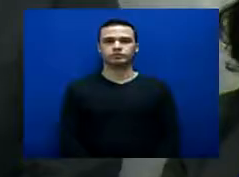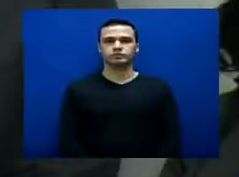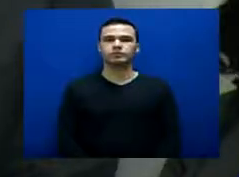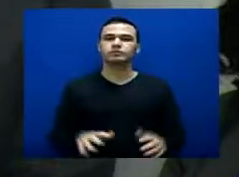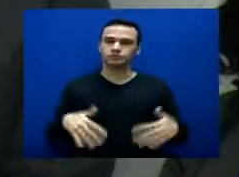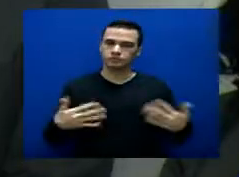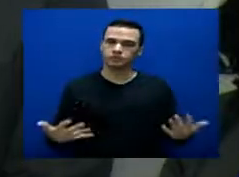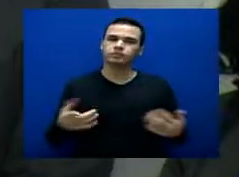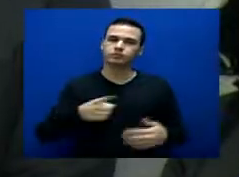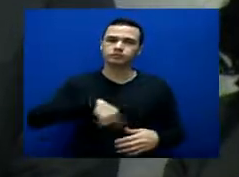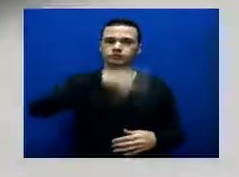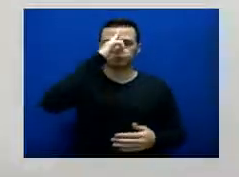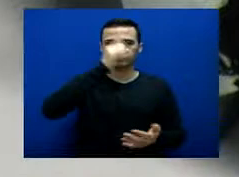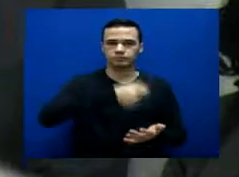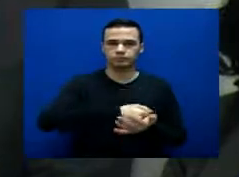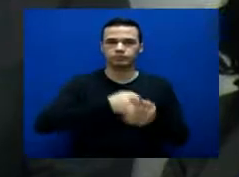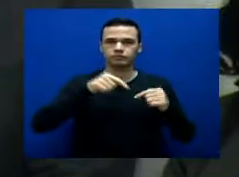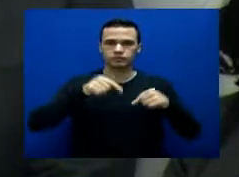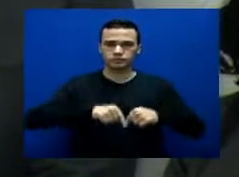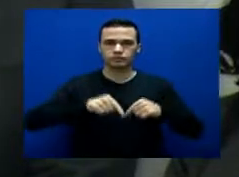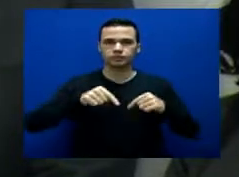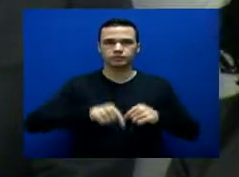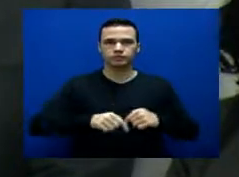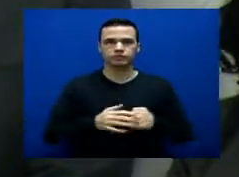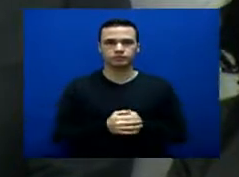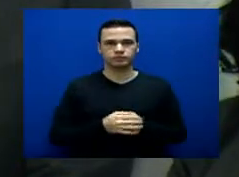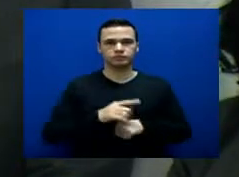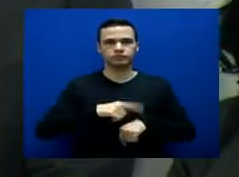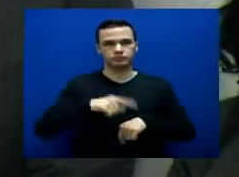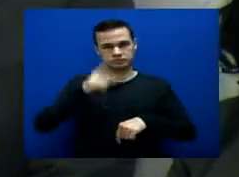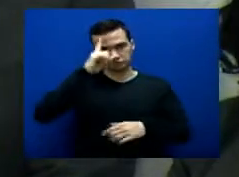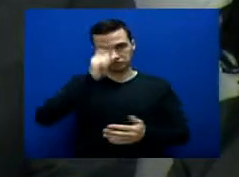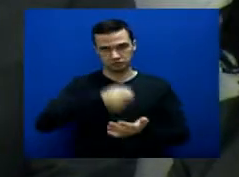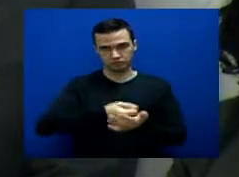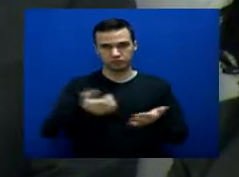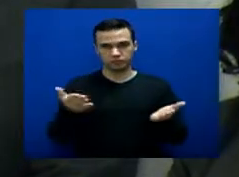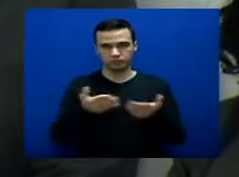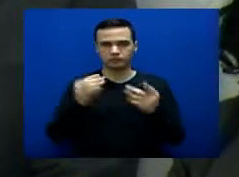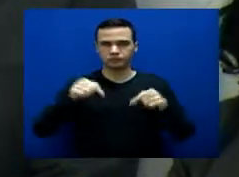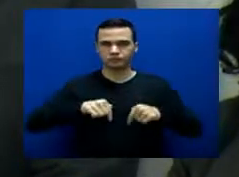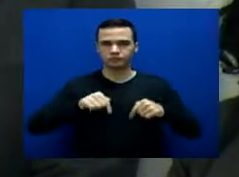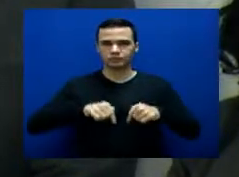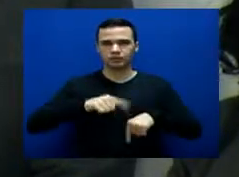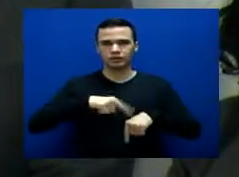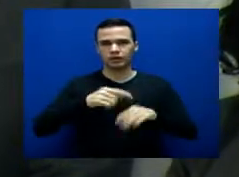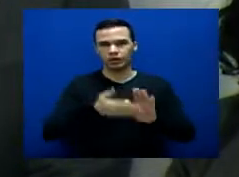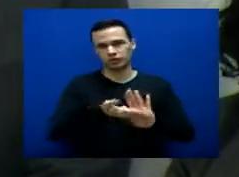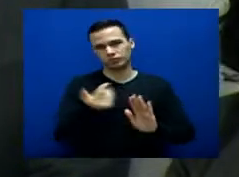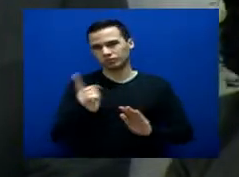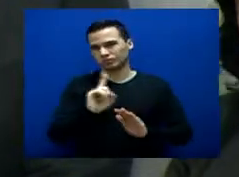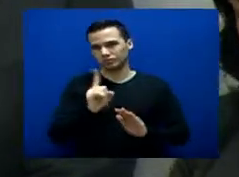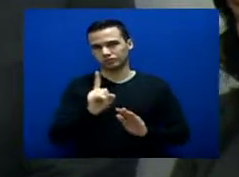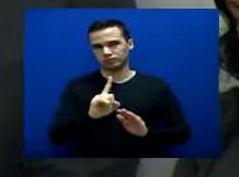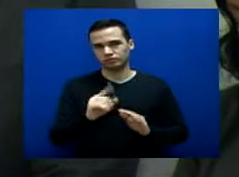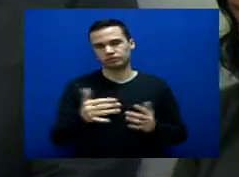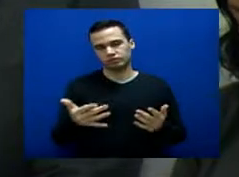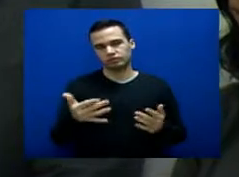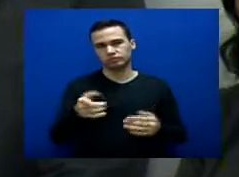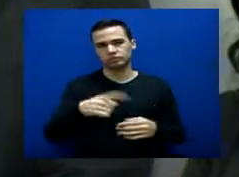Presidente, então vamos colocar em votação aquela minha sugestão, já que não vai retirar a emenda, a